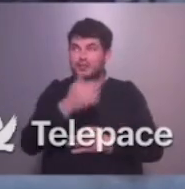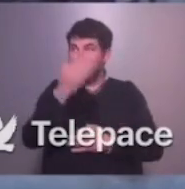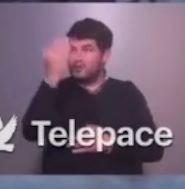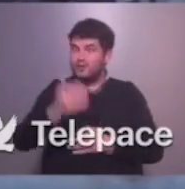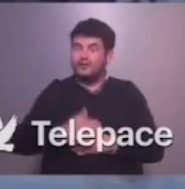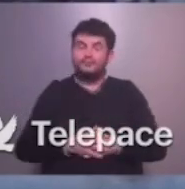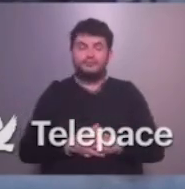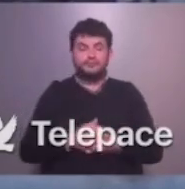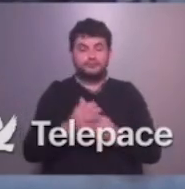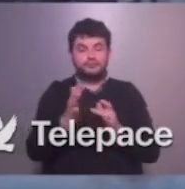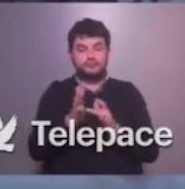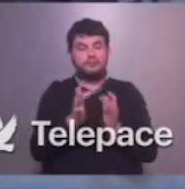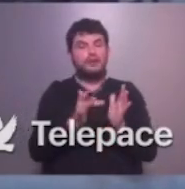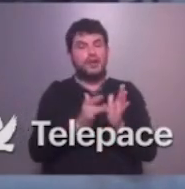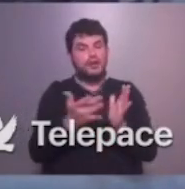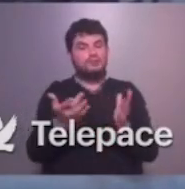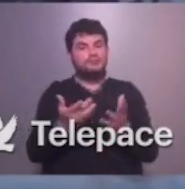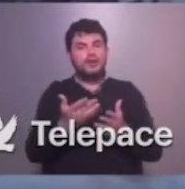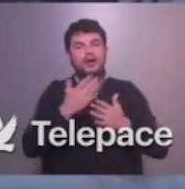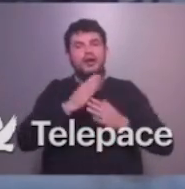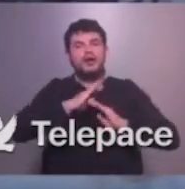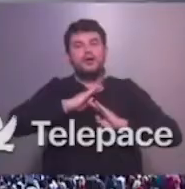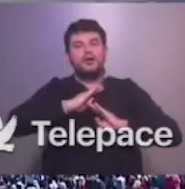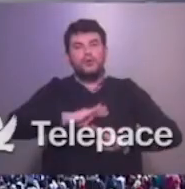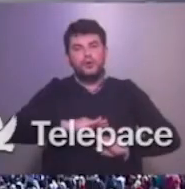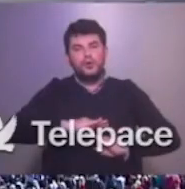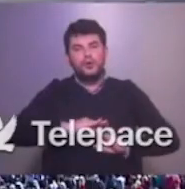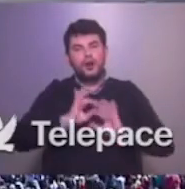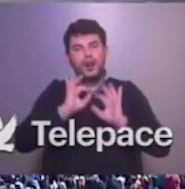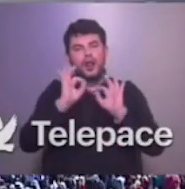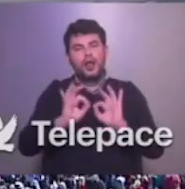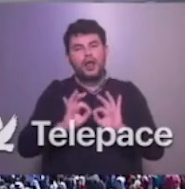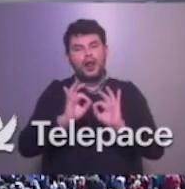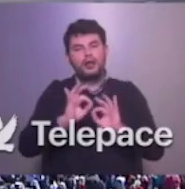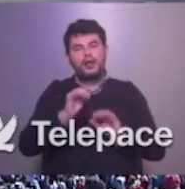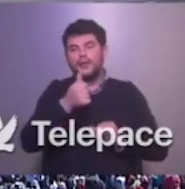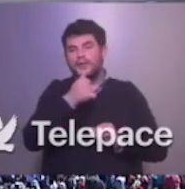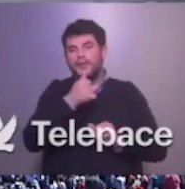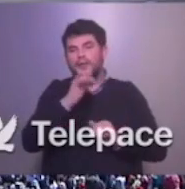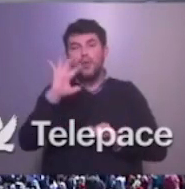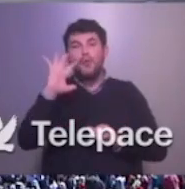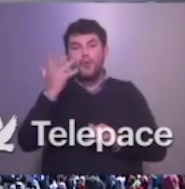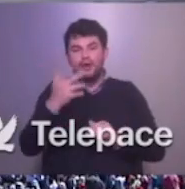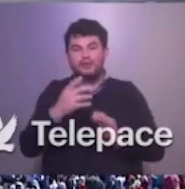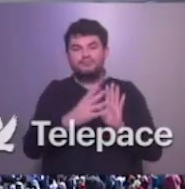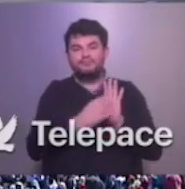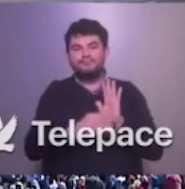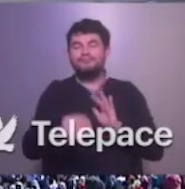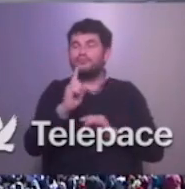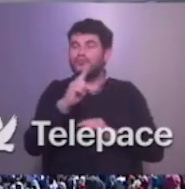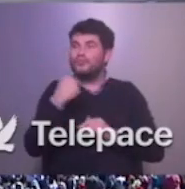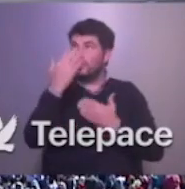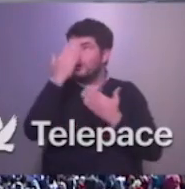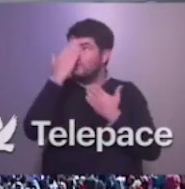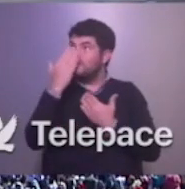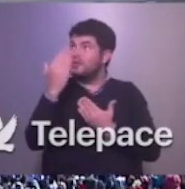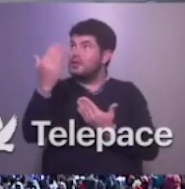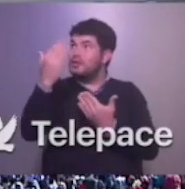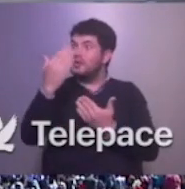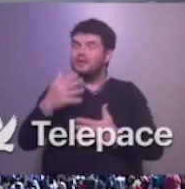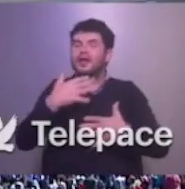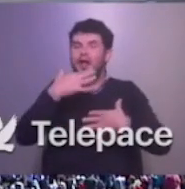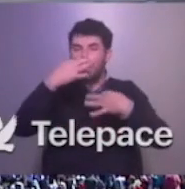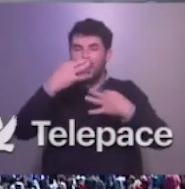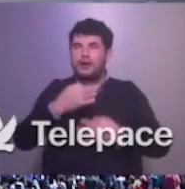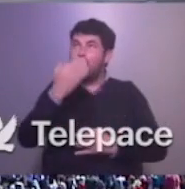vós. Ó Jesus, alívio e conforto nas nossas aflições. Nós vos adoramos